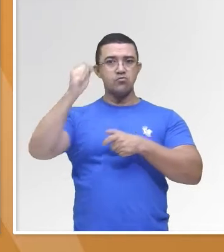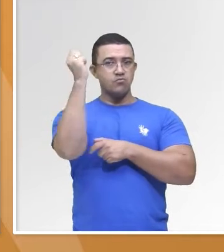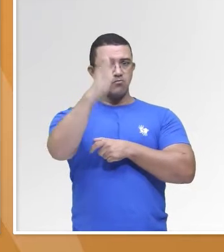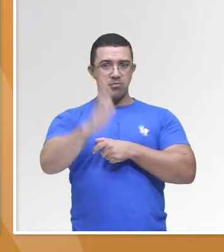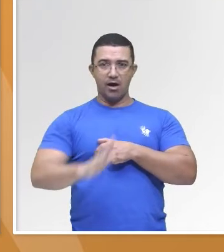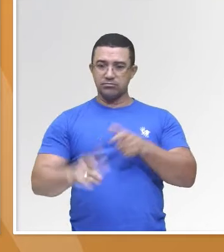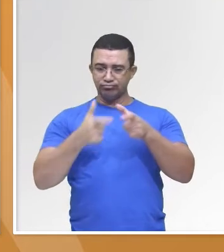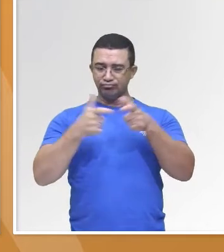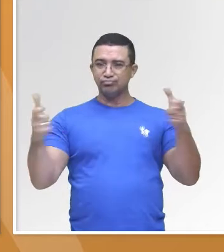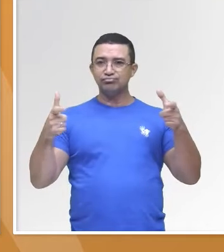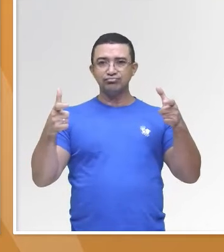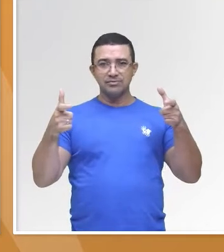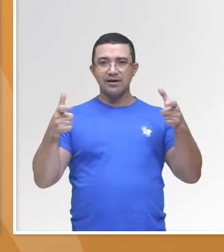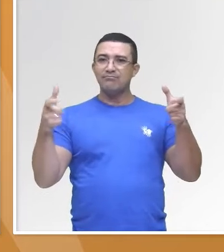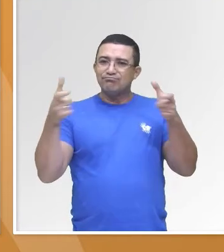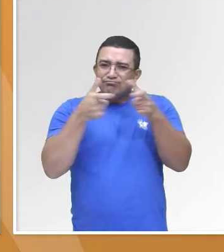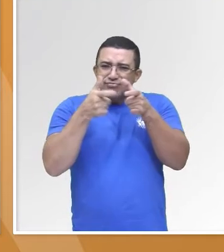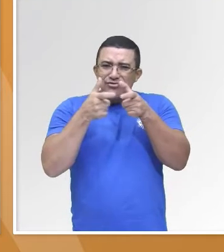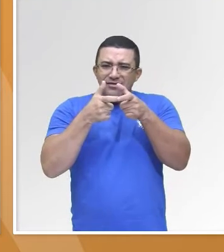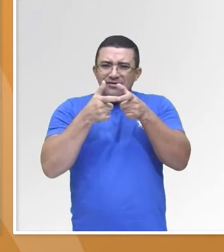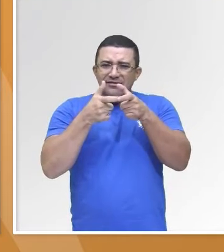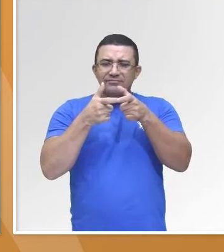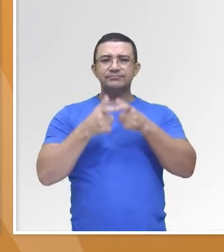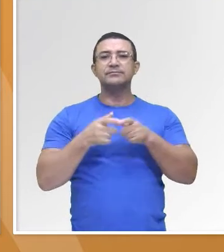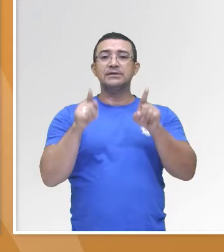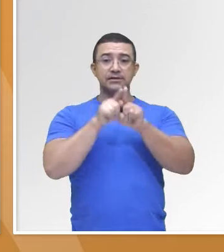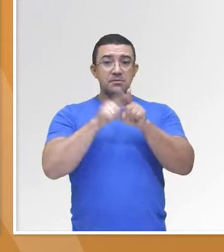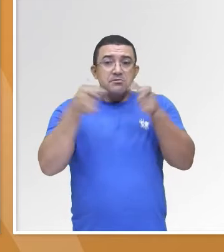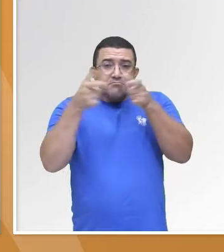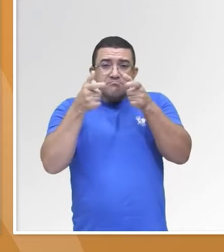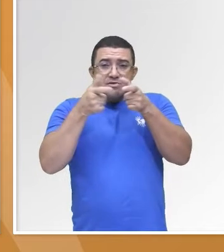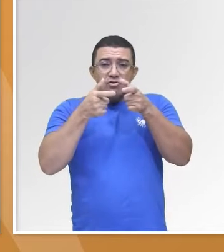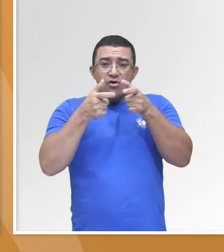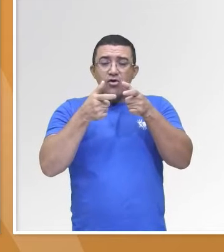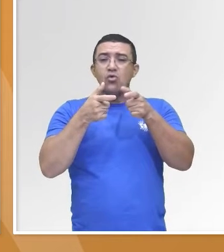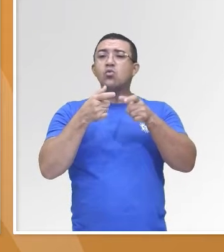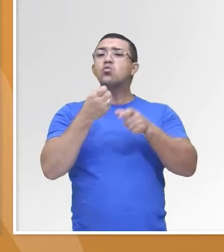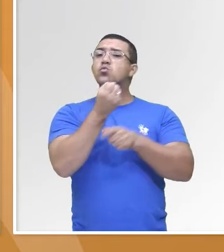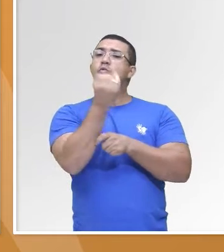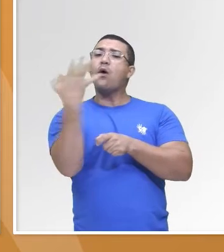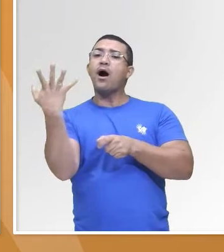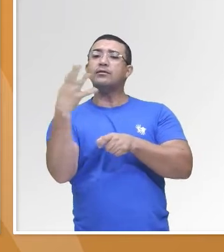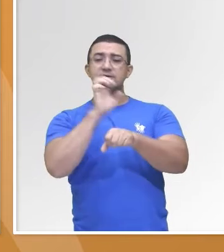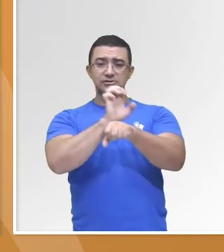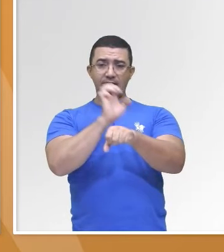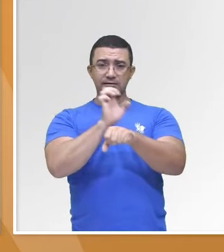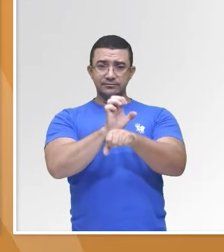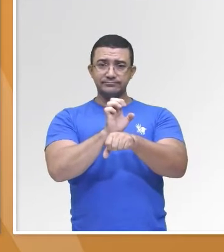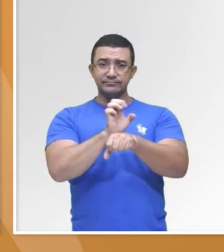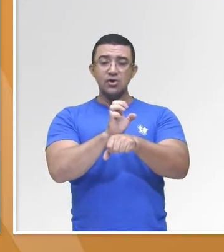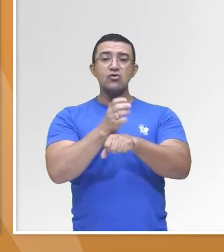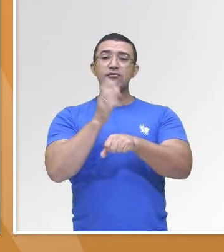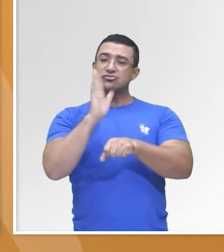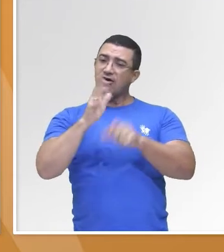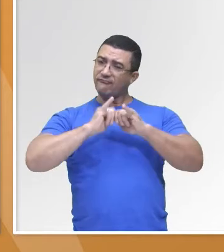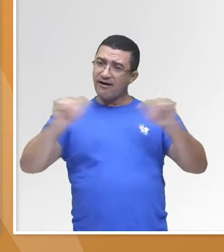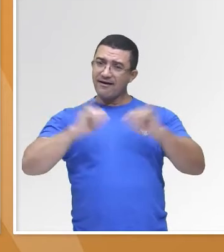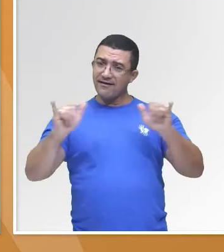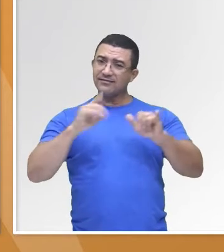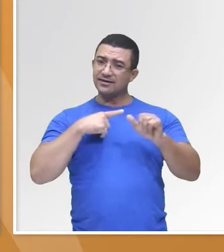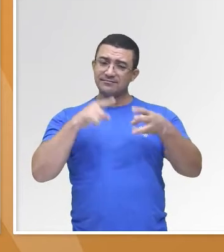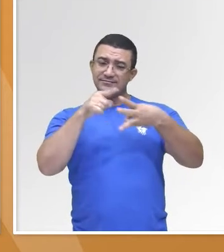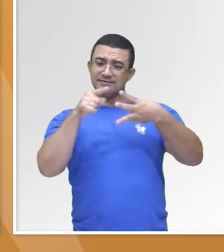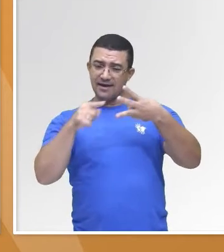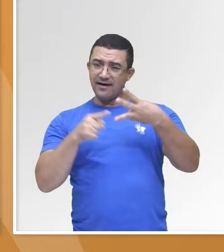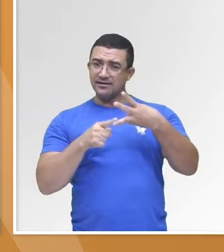extensão territorial, né? E também a menor região em número de estados, porque, como eu disse a vocês ainda agora,